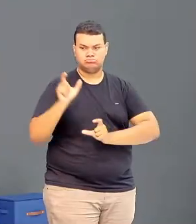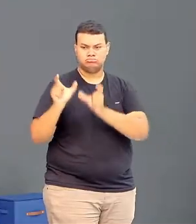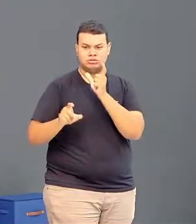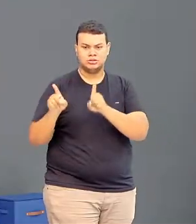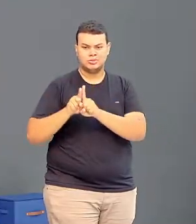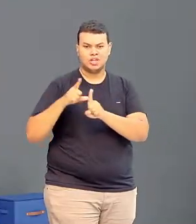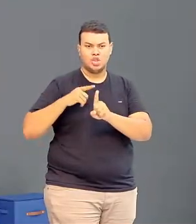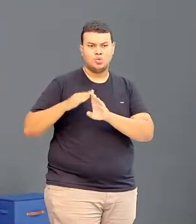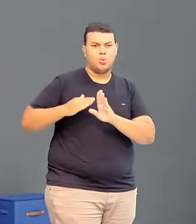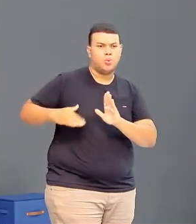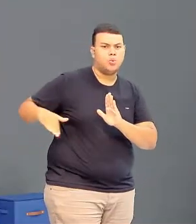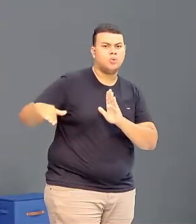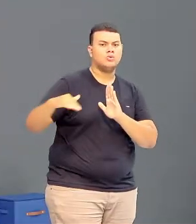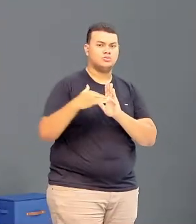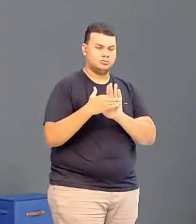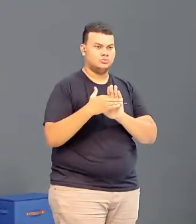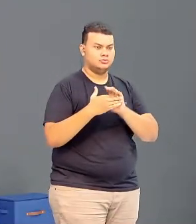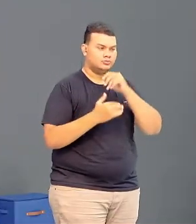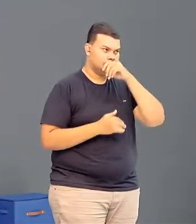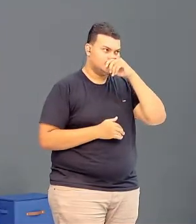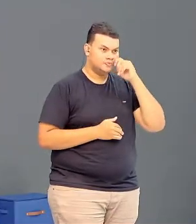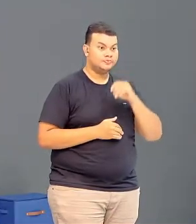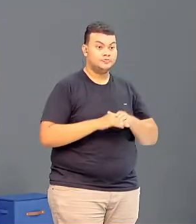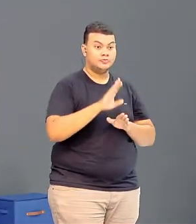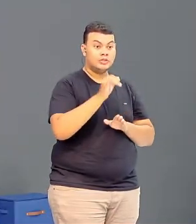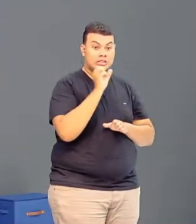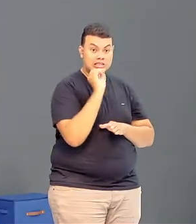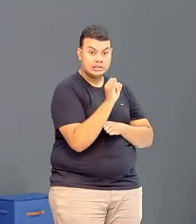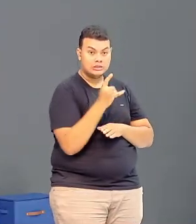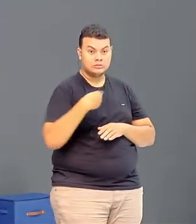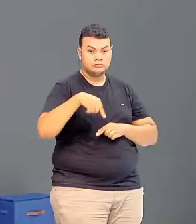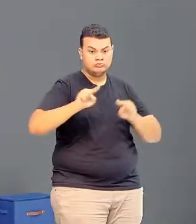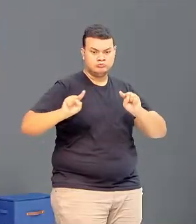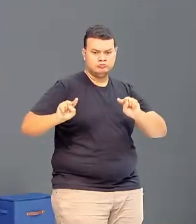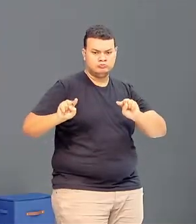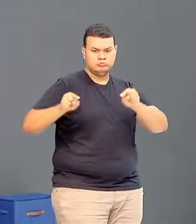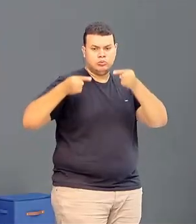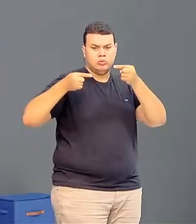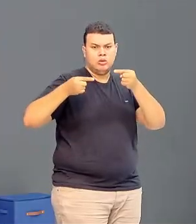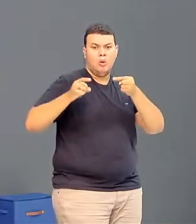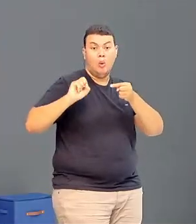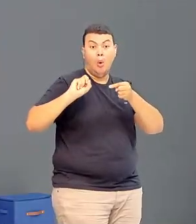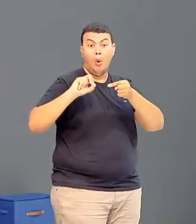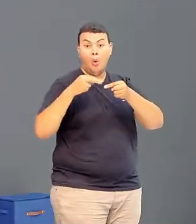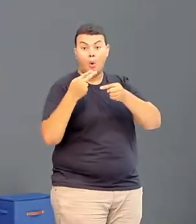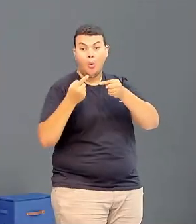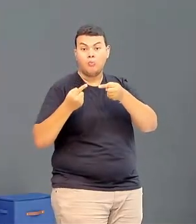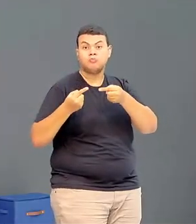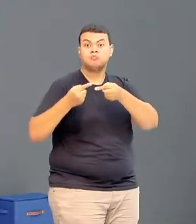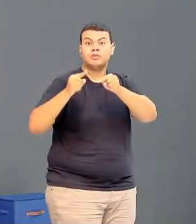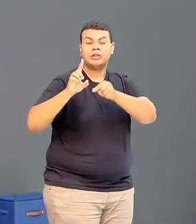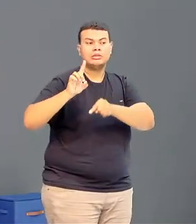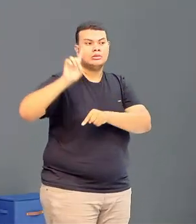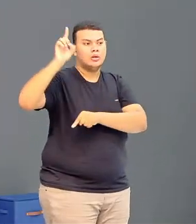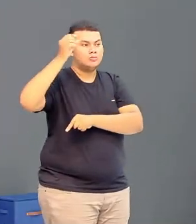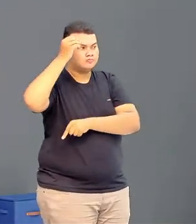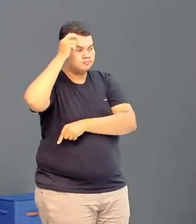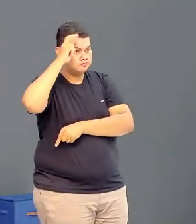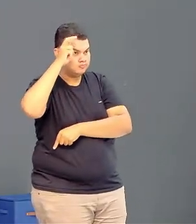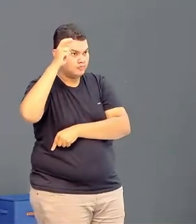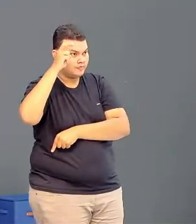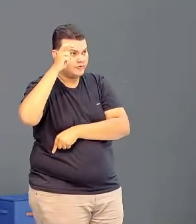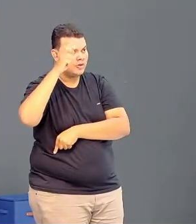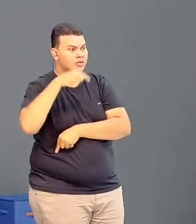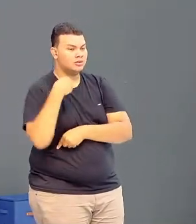toda pretensão que se levanta contra o conhecimento de Deus, e levamos